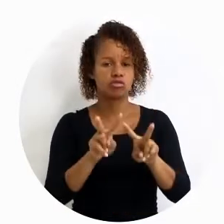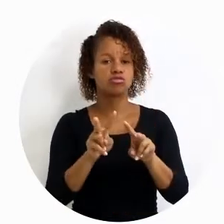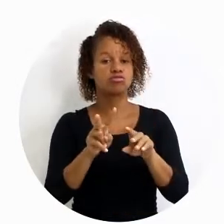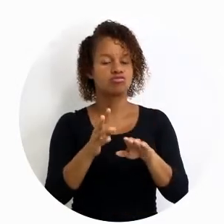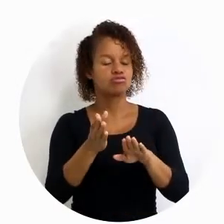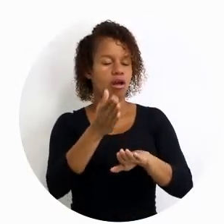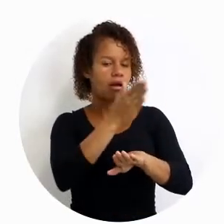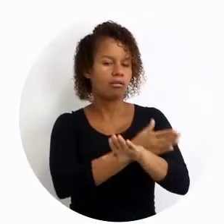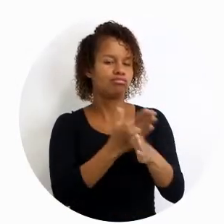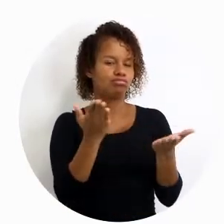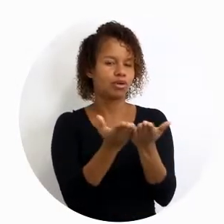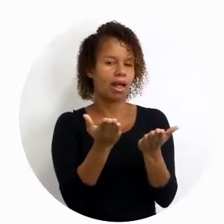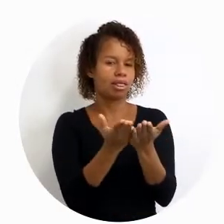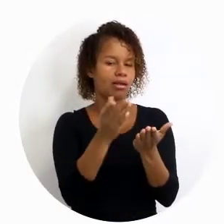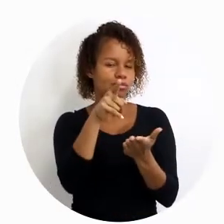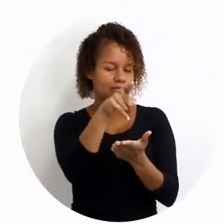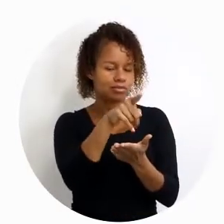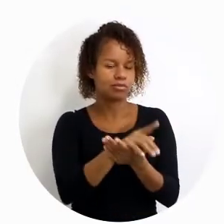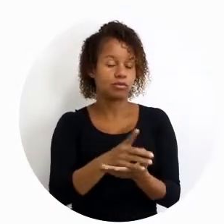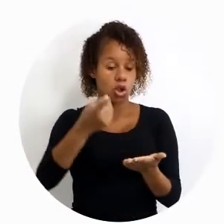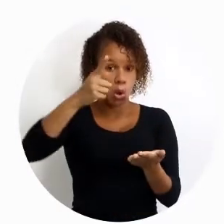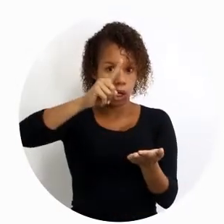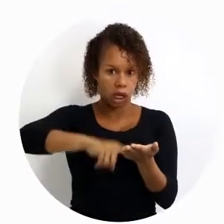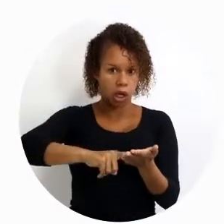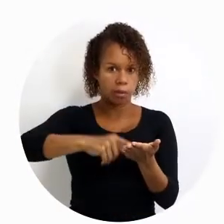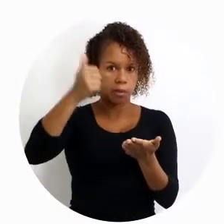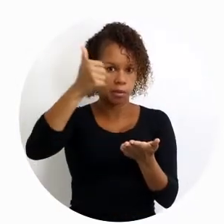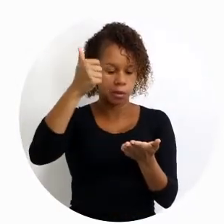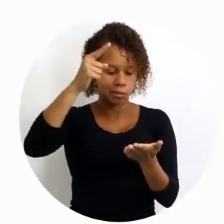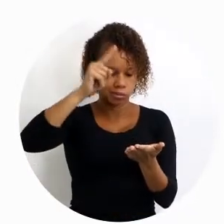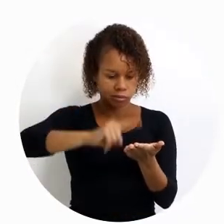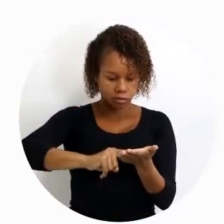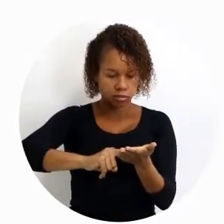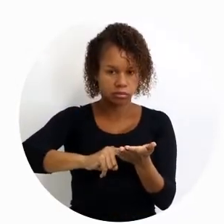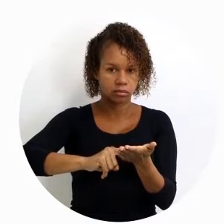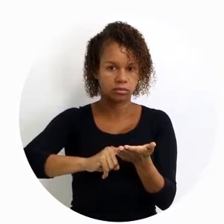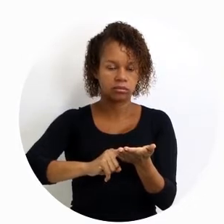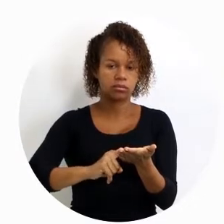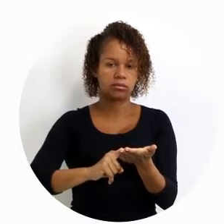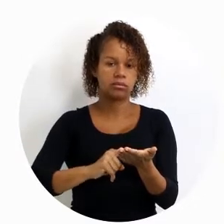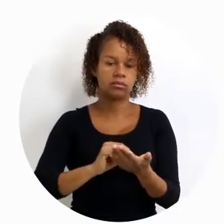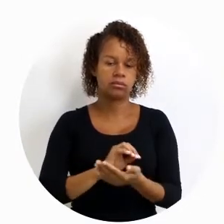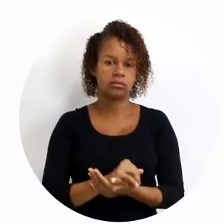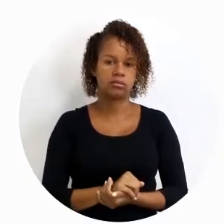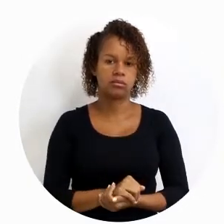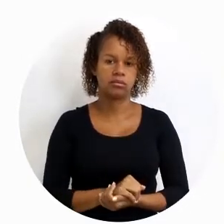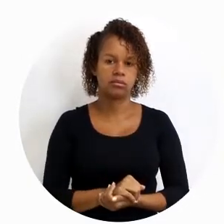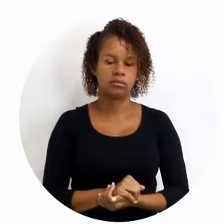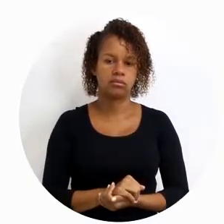conforme foi visto também no caderno. Eu clico no primeiro ponto